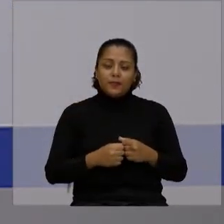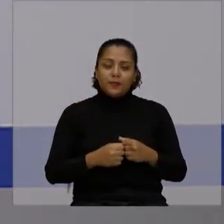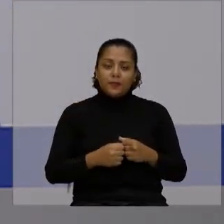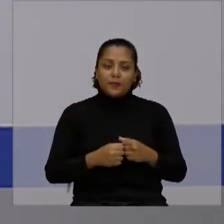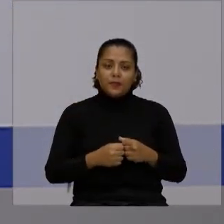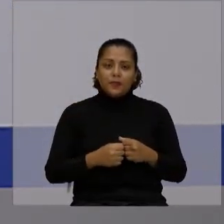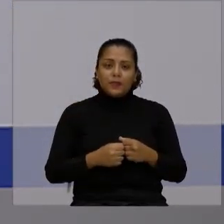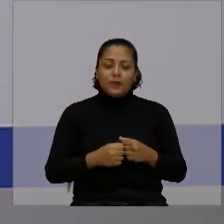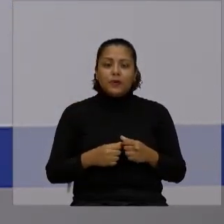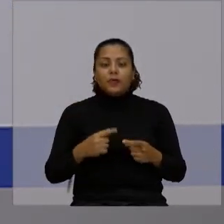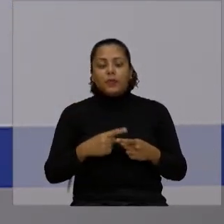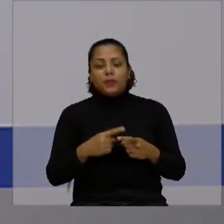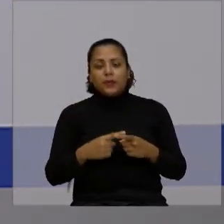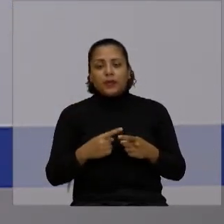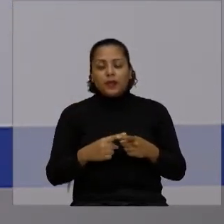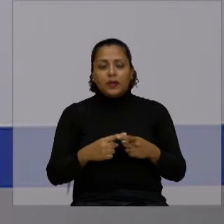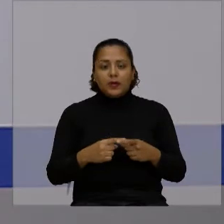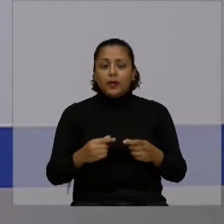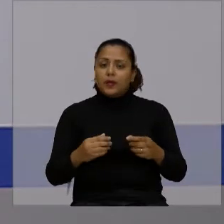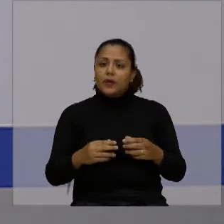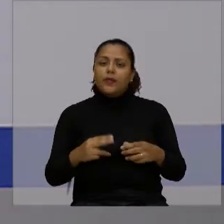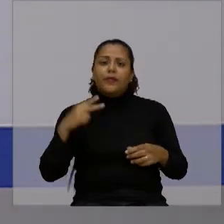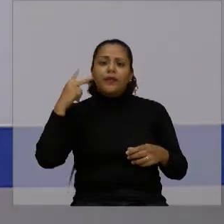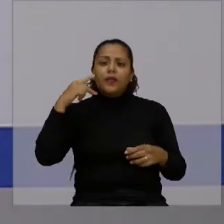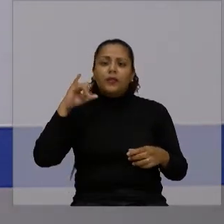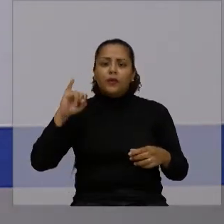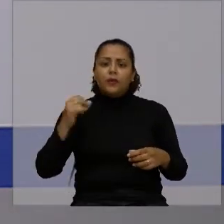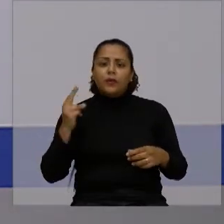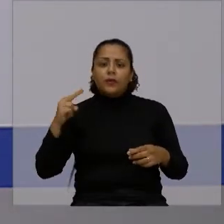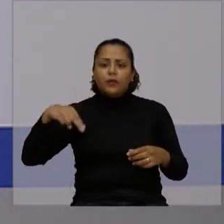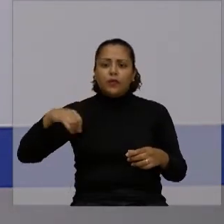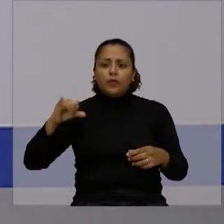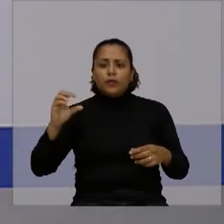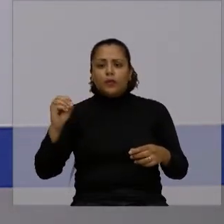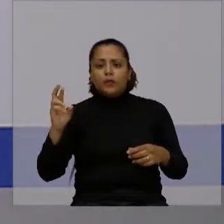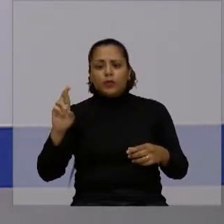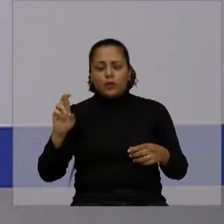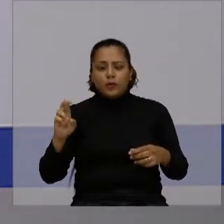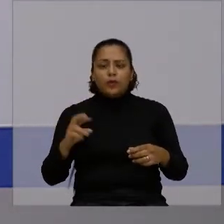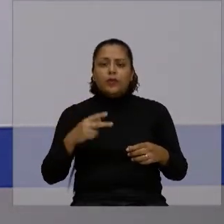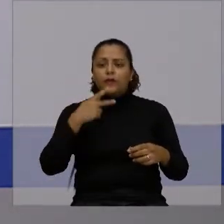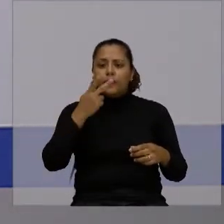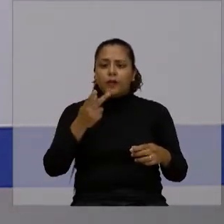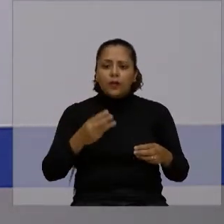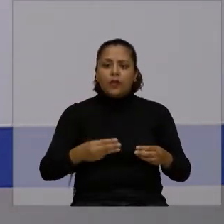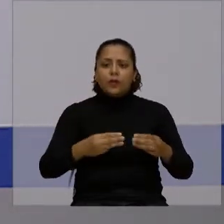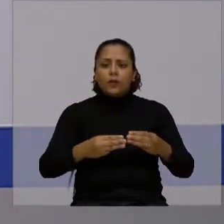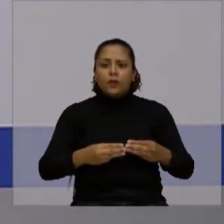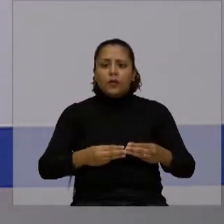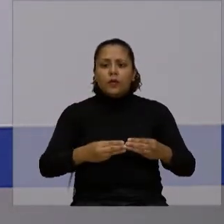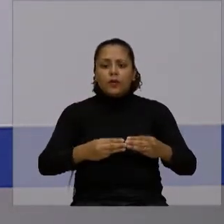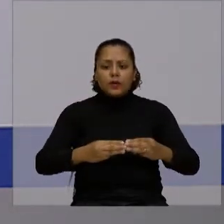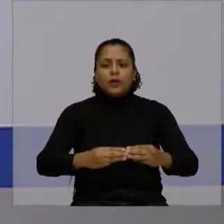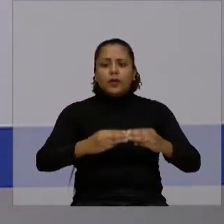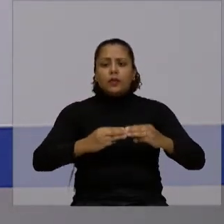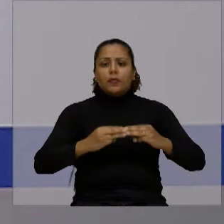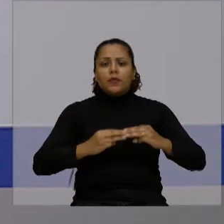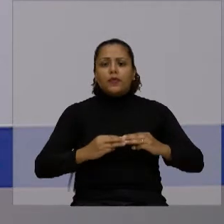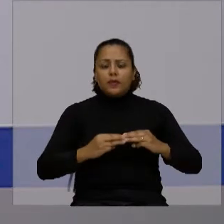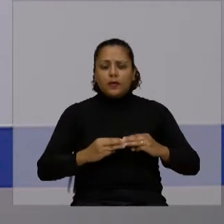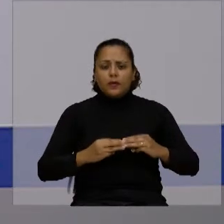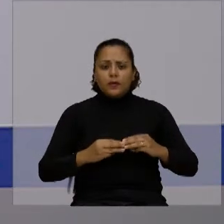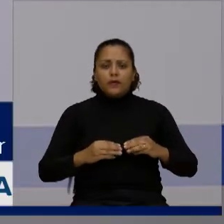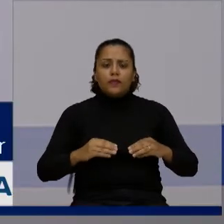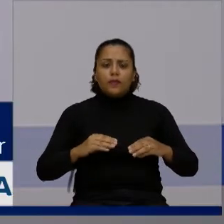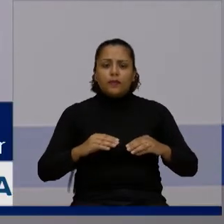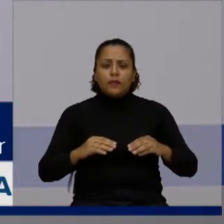a pedido do vereador Júnior, tem a moção para entrar nesse plenário em relação